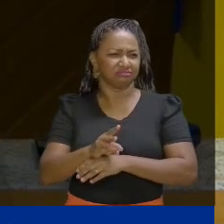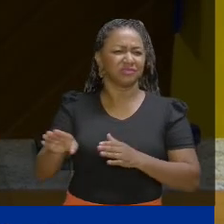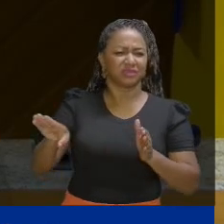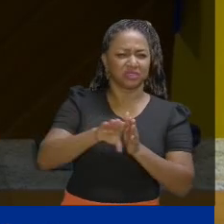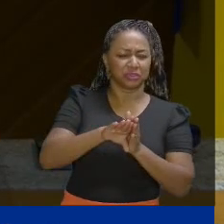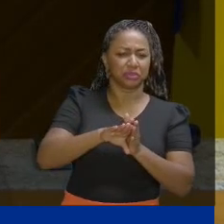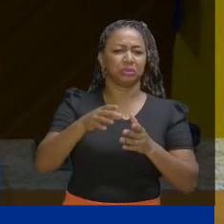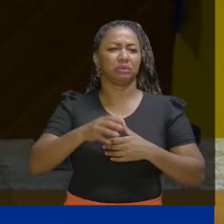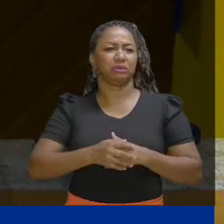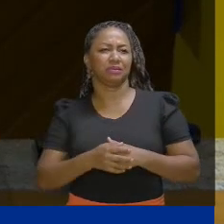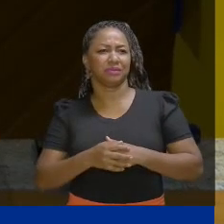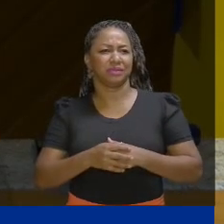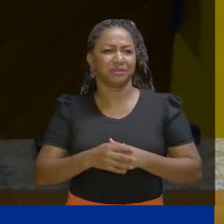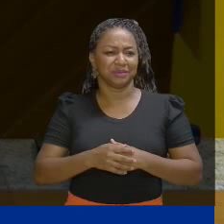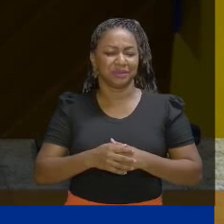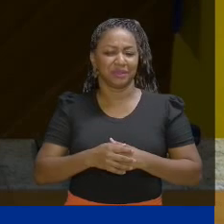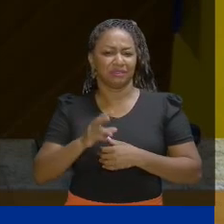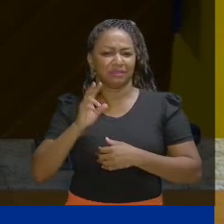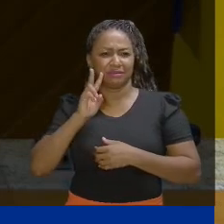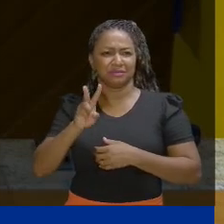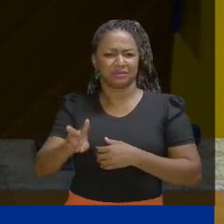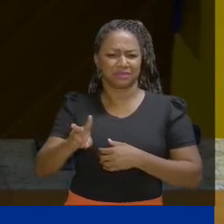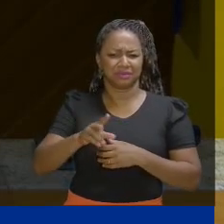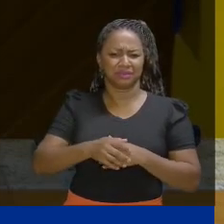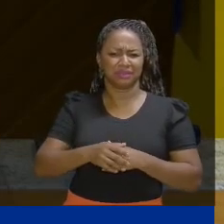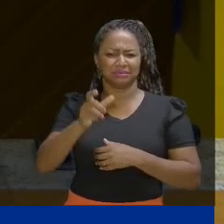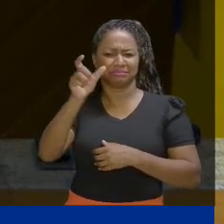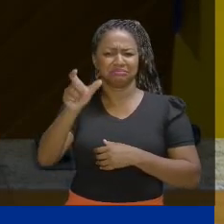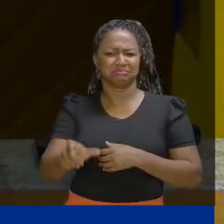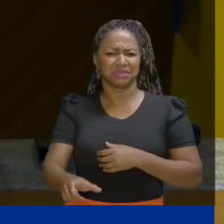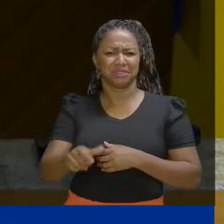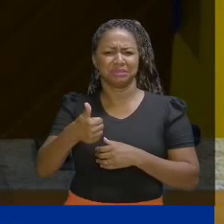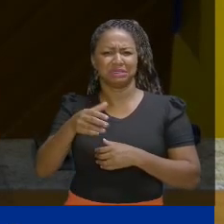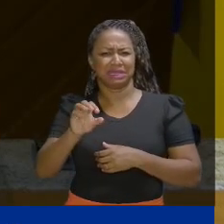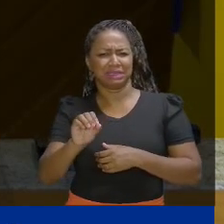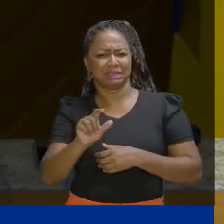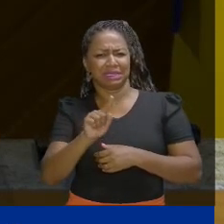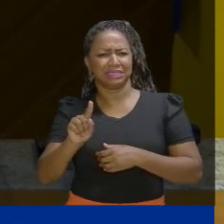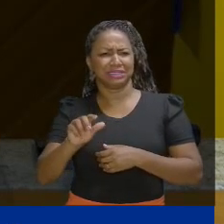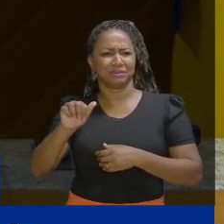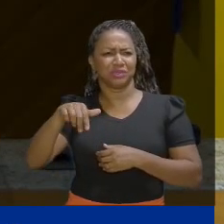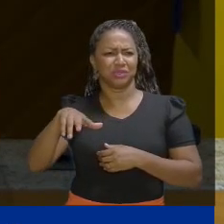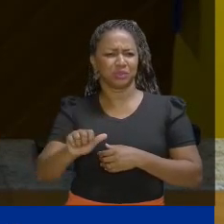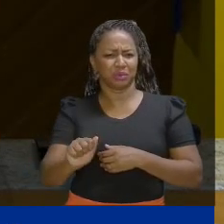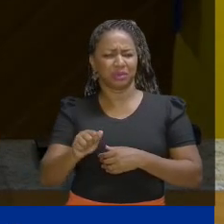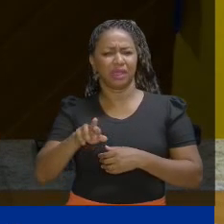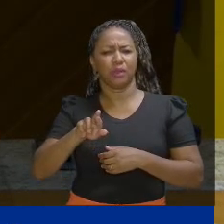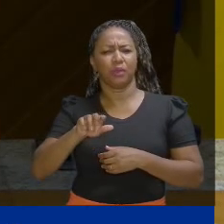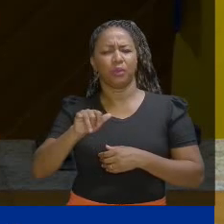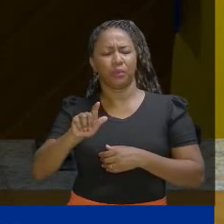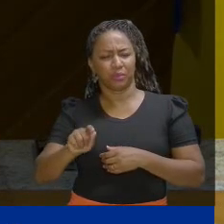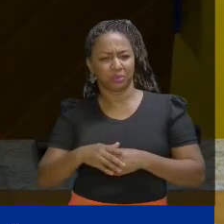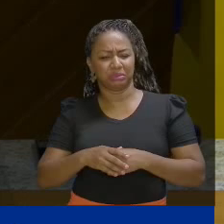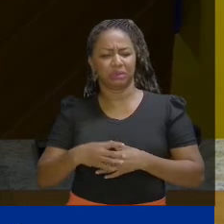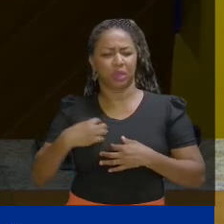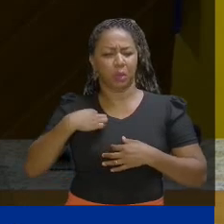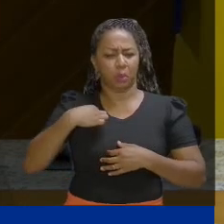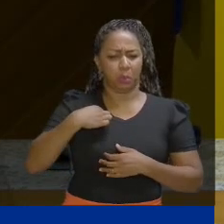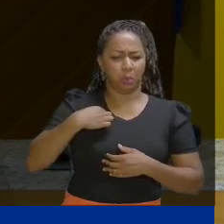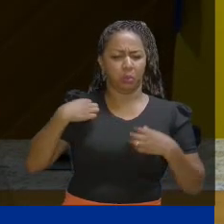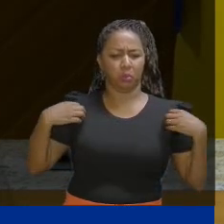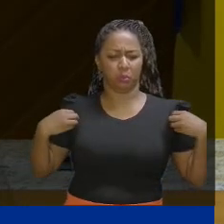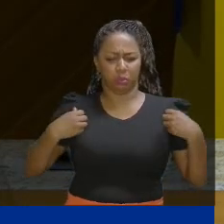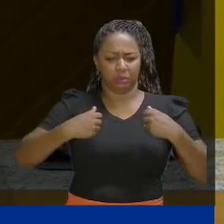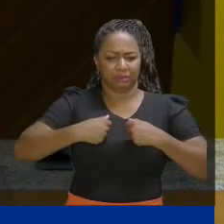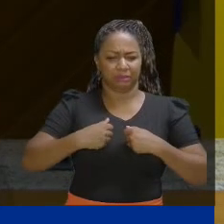mundo encebado. Aí quando nós olhamos para o pessoal da 10ª zona, todos, o Guilherme de branco, né? Paletó branco, né? Ele